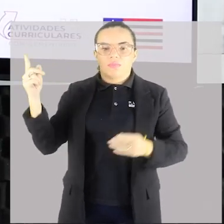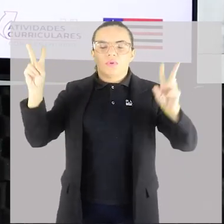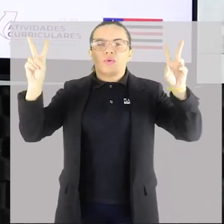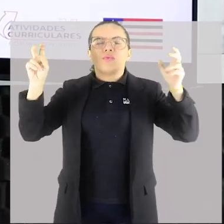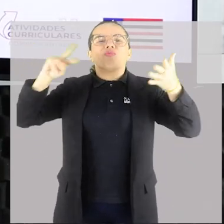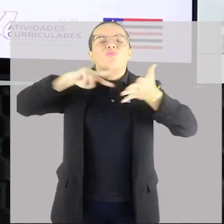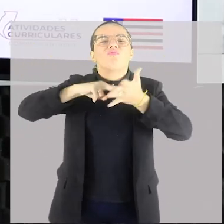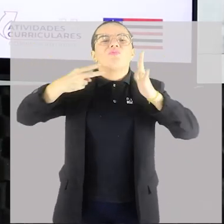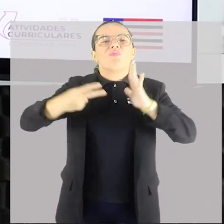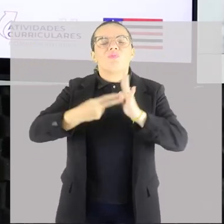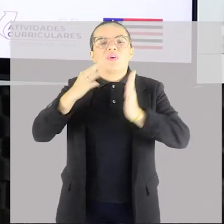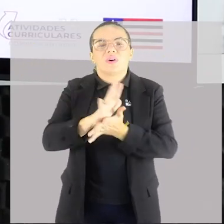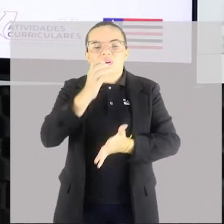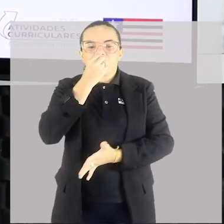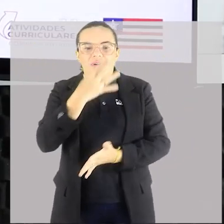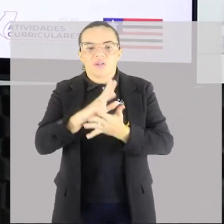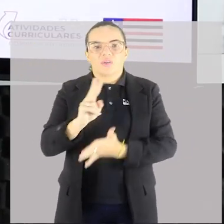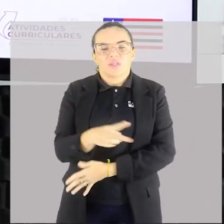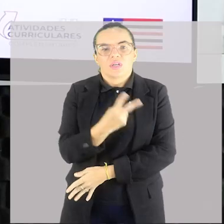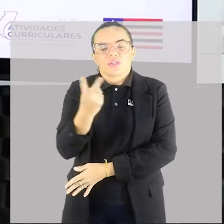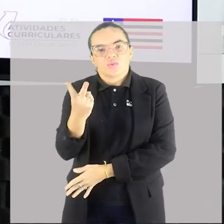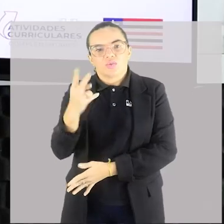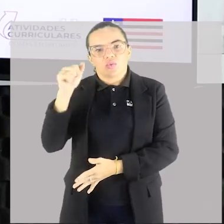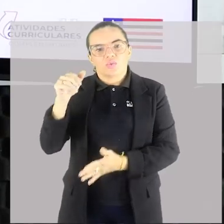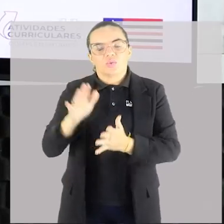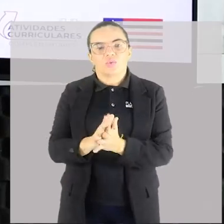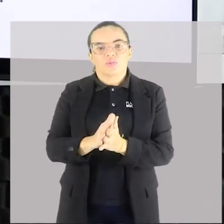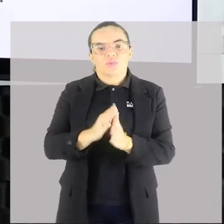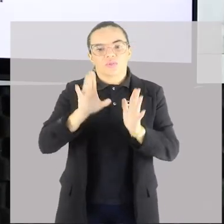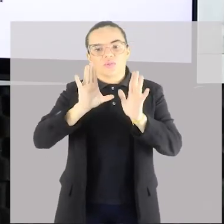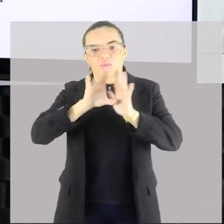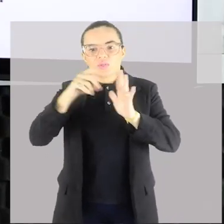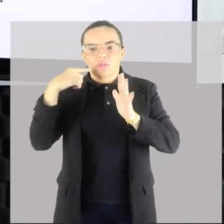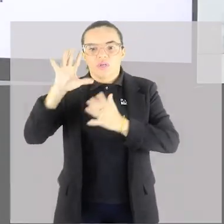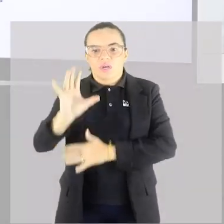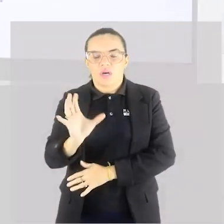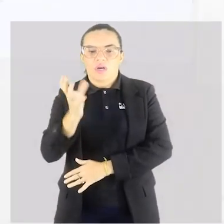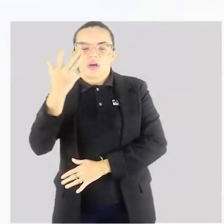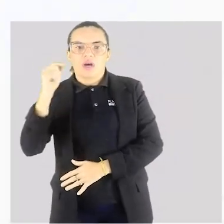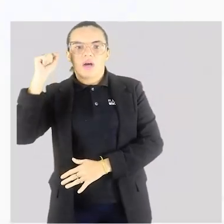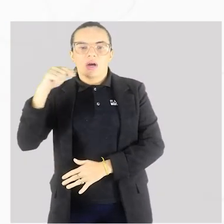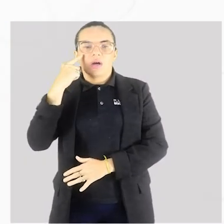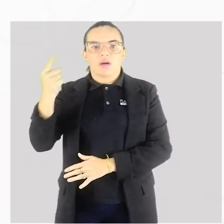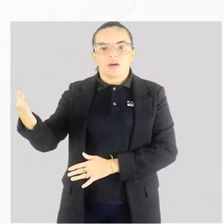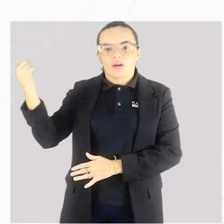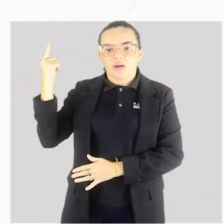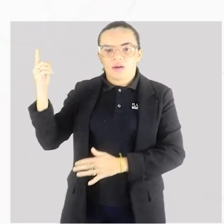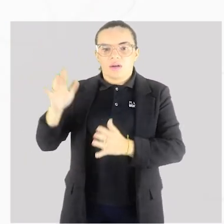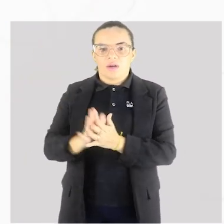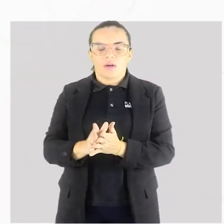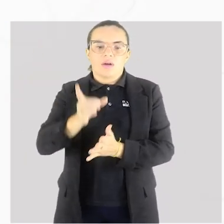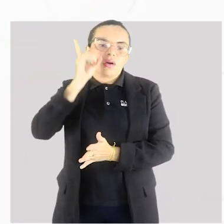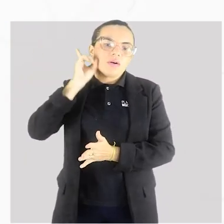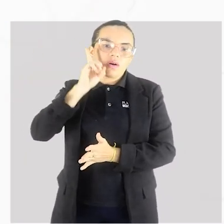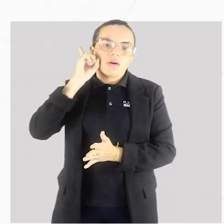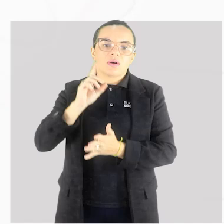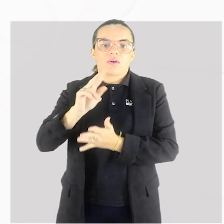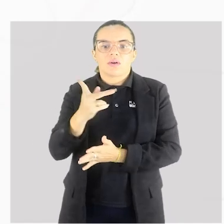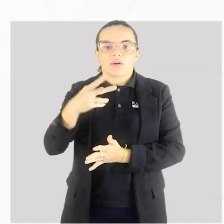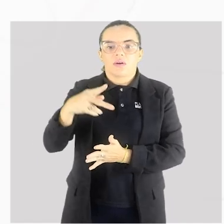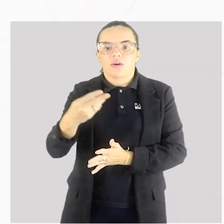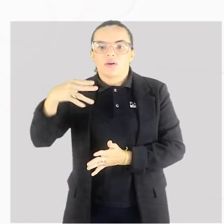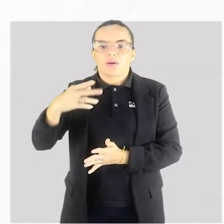seria isso? Bom, essas duas manifestações, elas acontecem nos Estados Unidos. O que é Happening, né? O que é Action